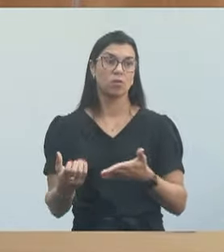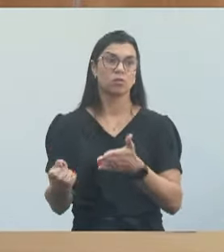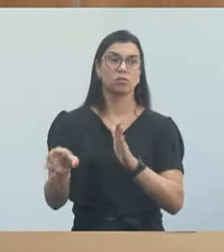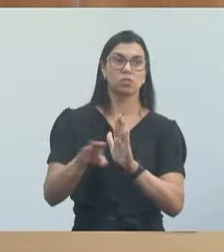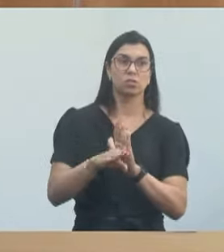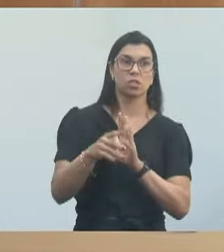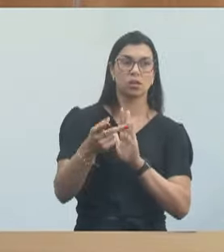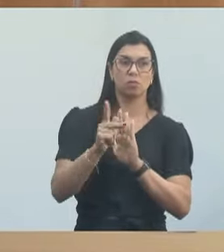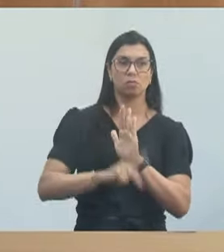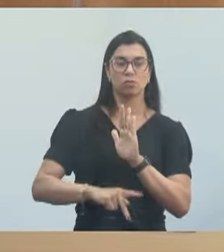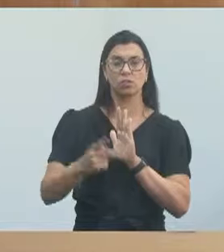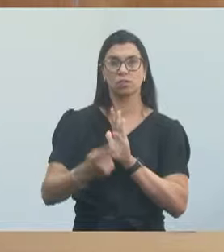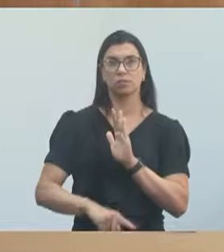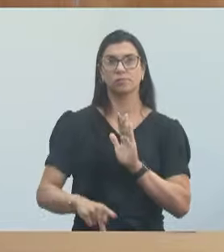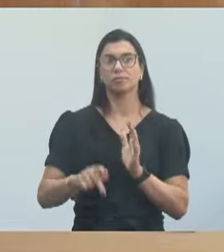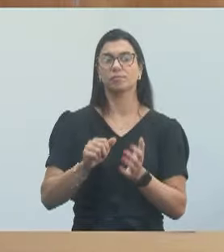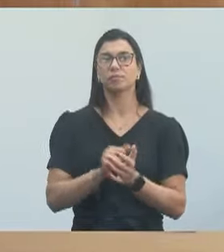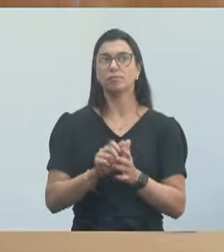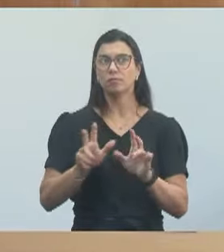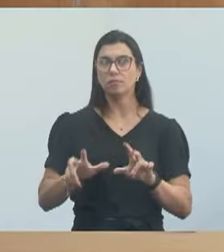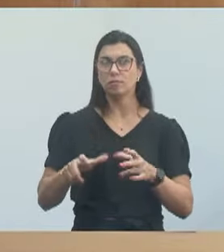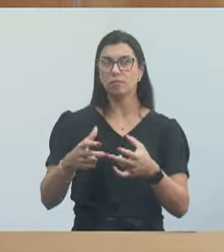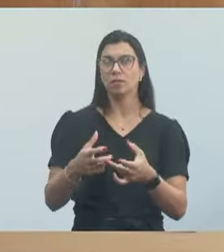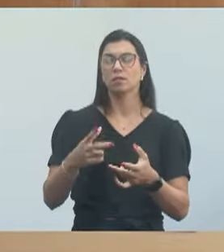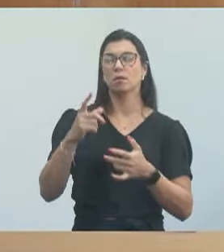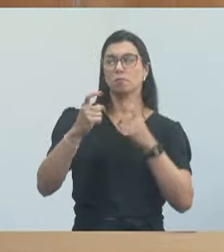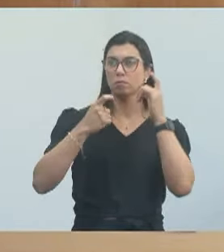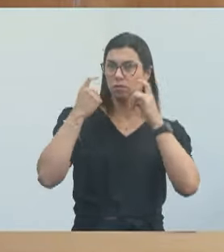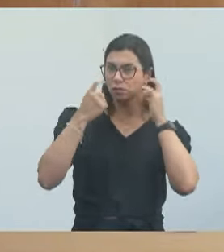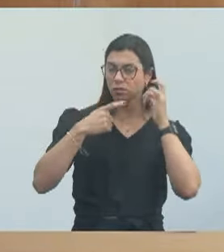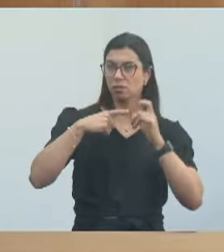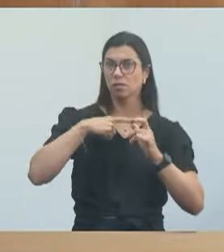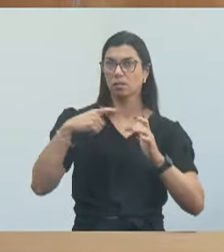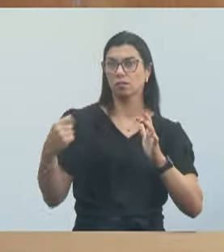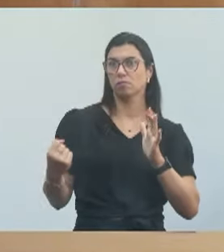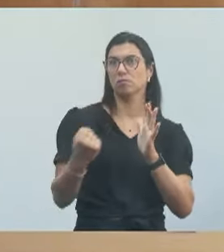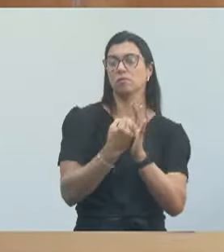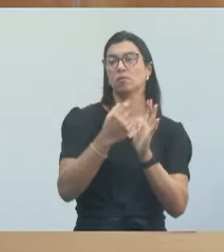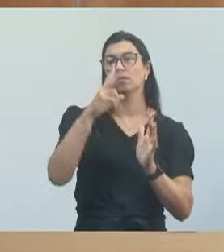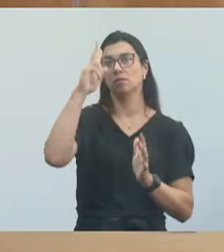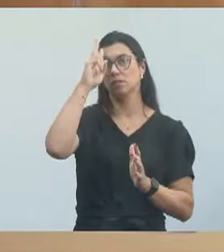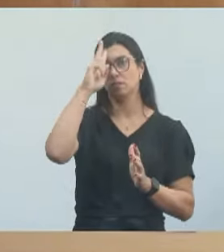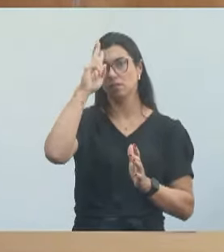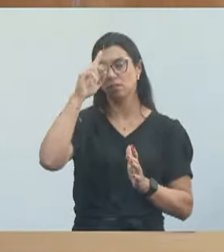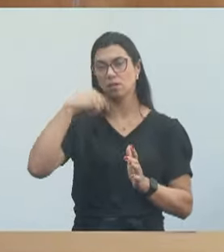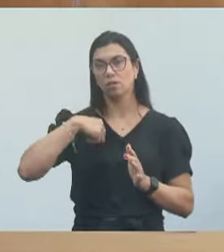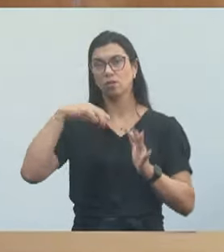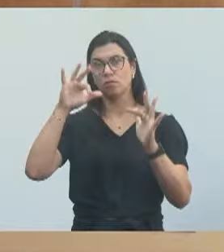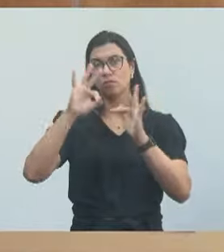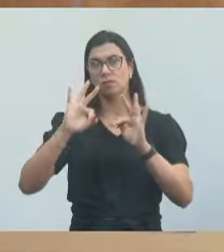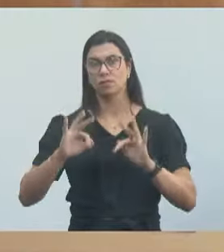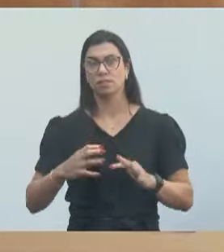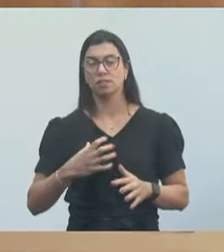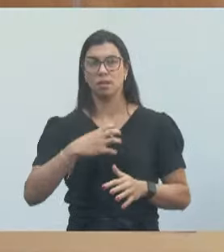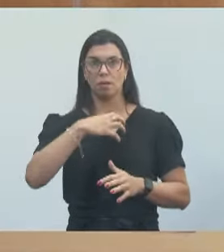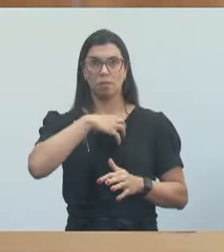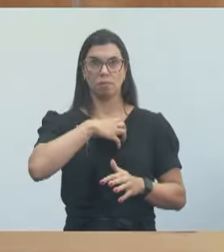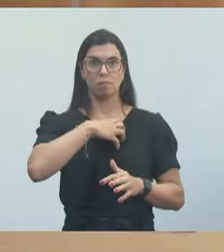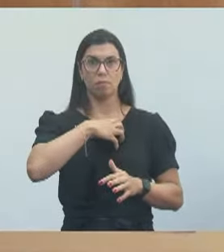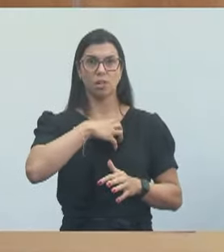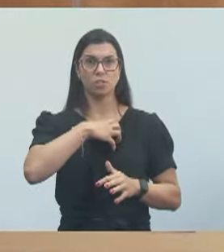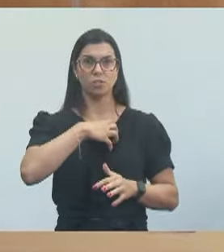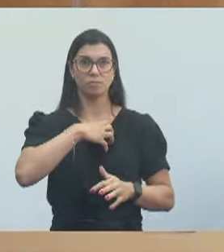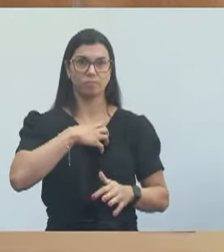se preocupa com o patrimônio histórico, eu fico feliz, porque vou poder deixar para os meus